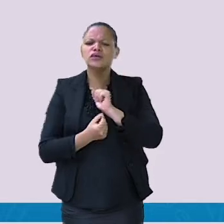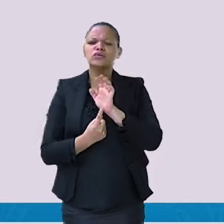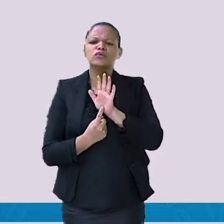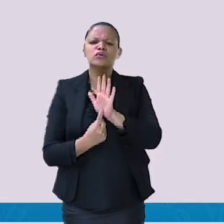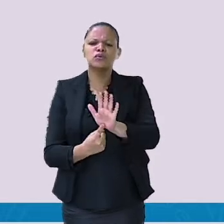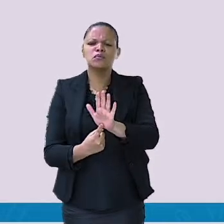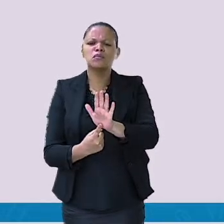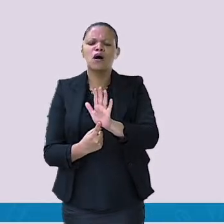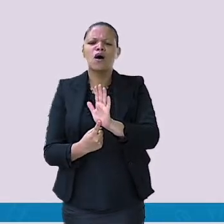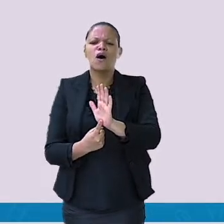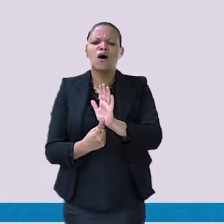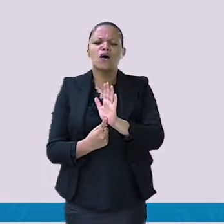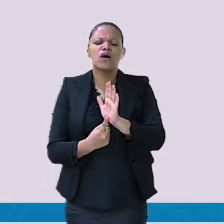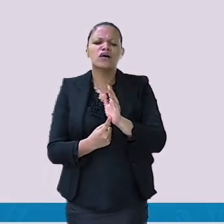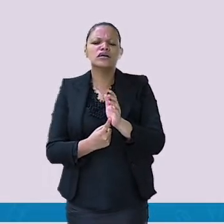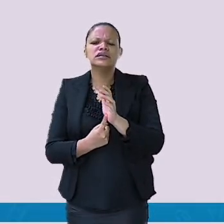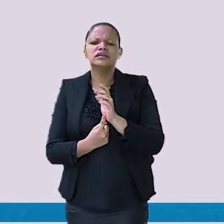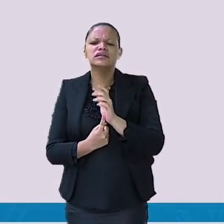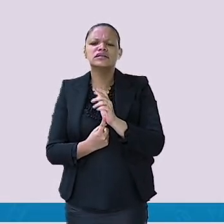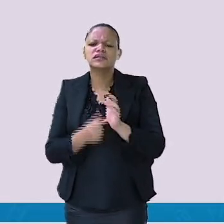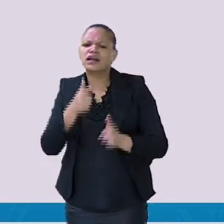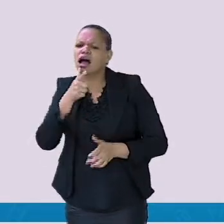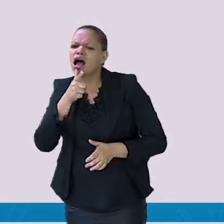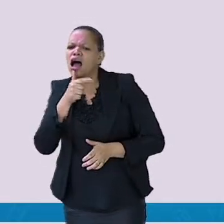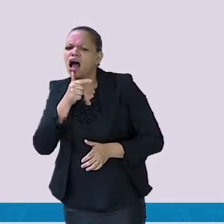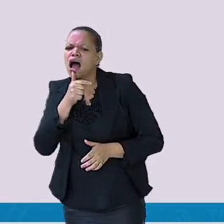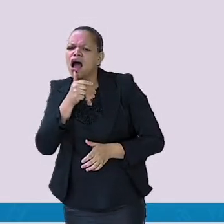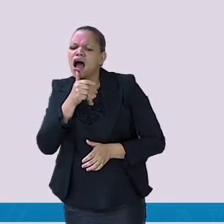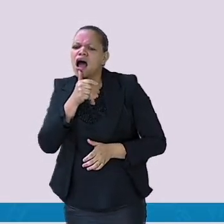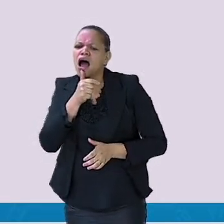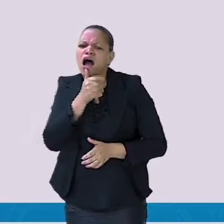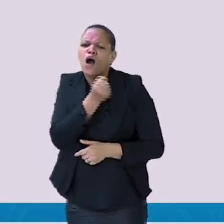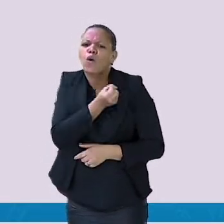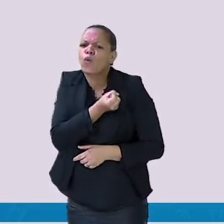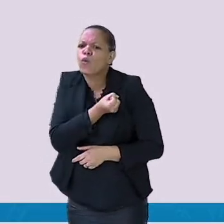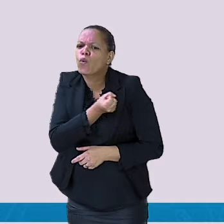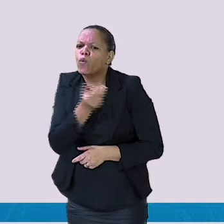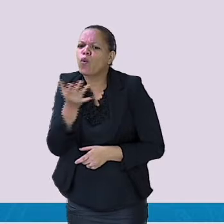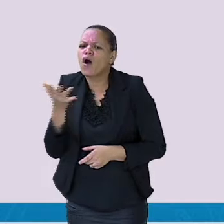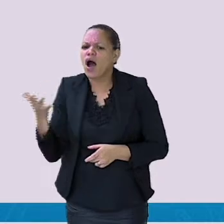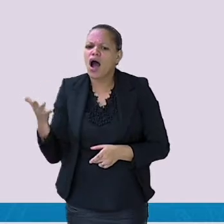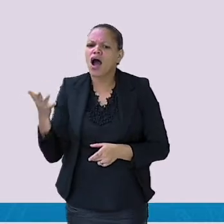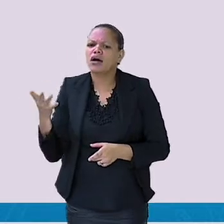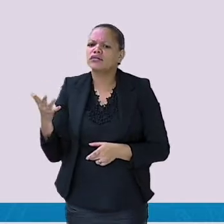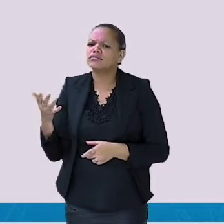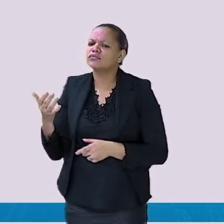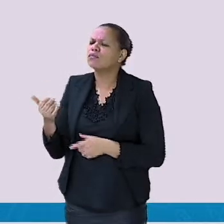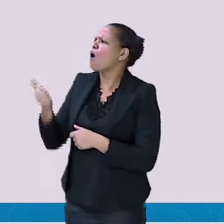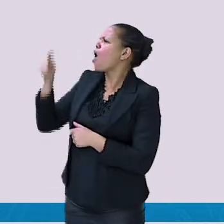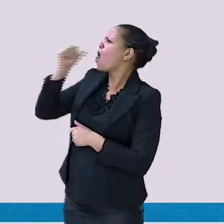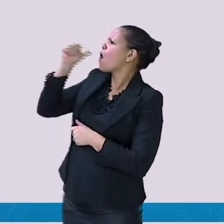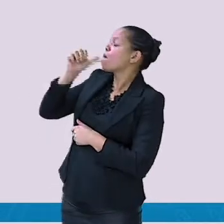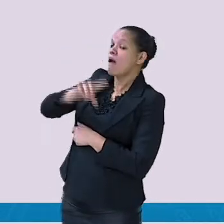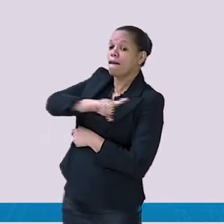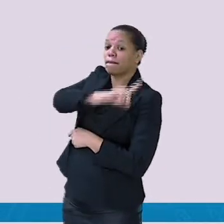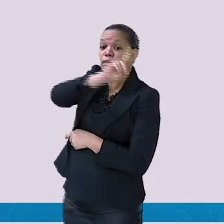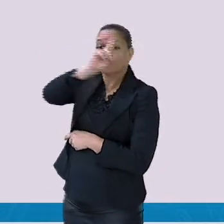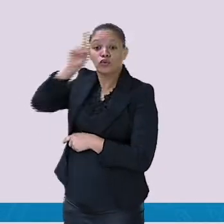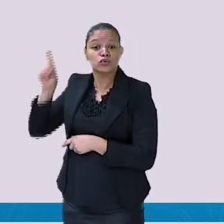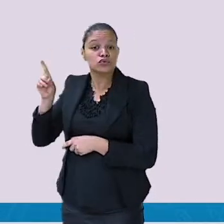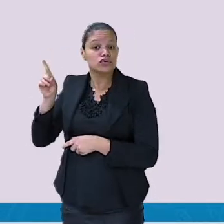pode tomar por dia? Então, vai seguir o mesmo processo aqui. 200